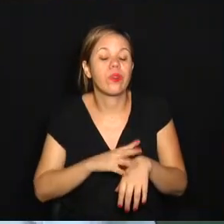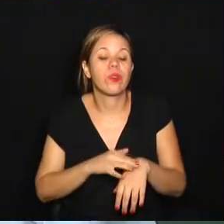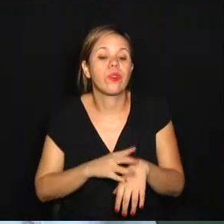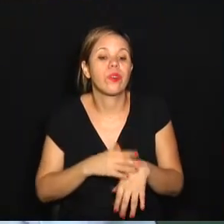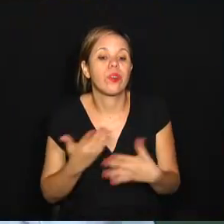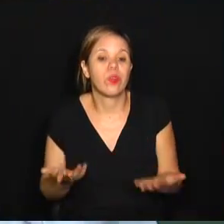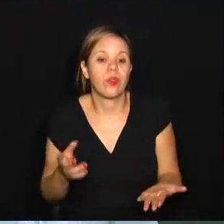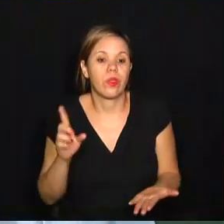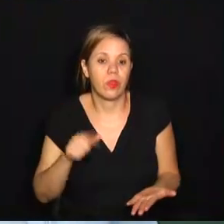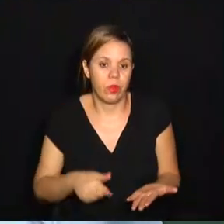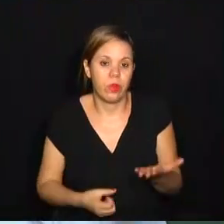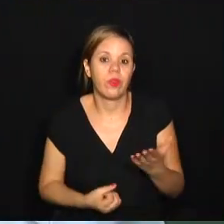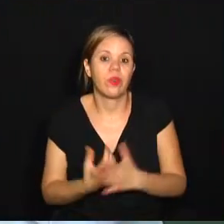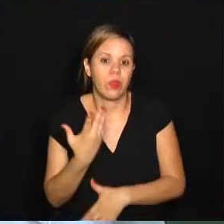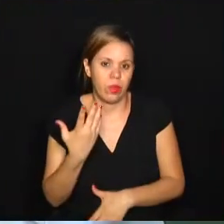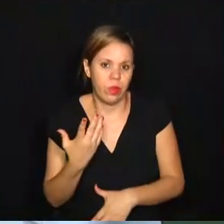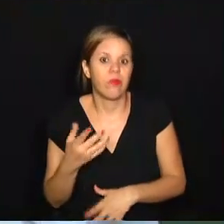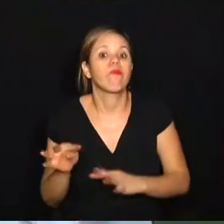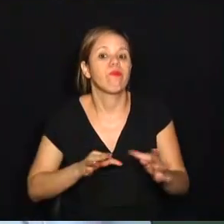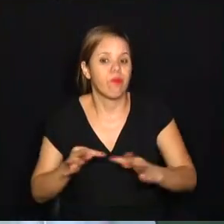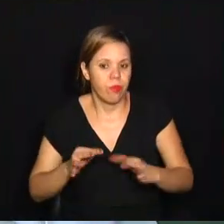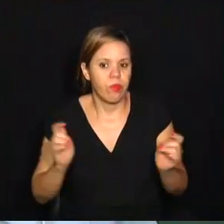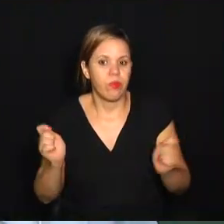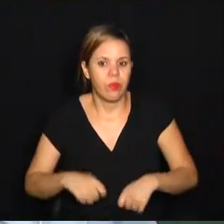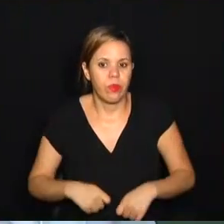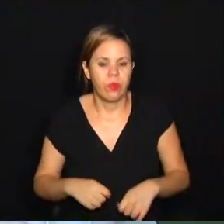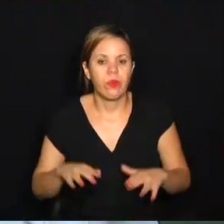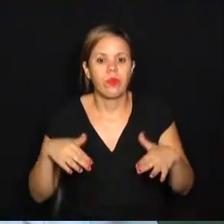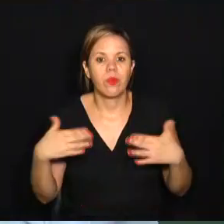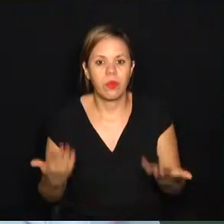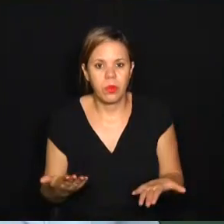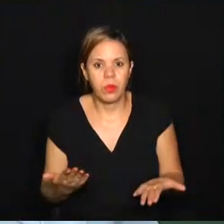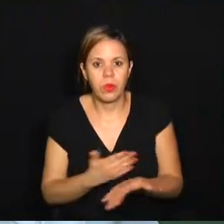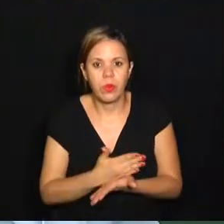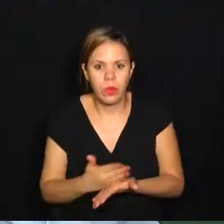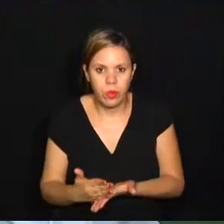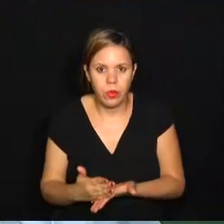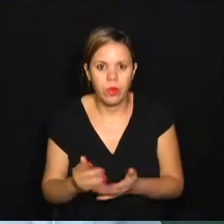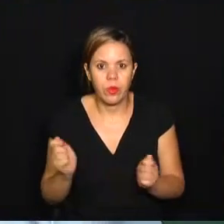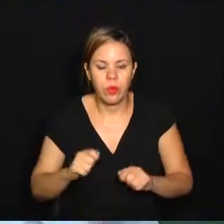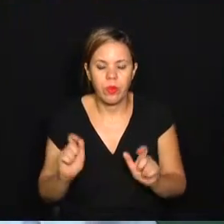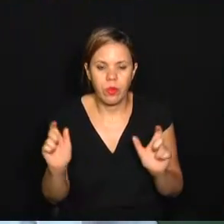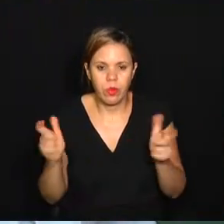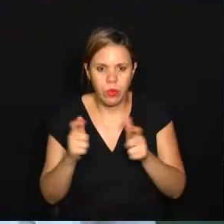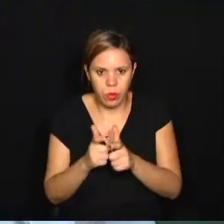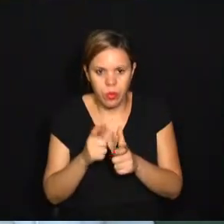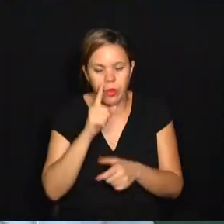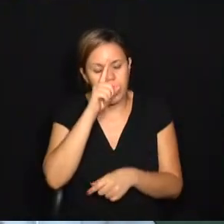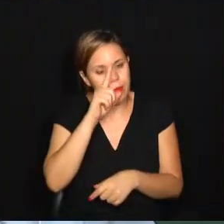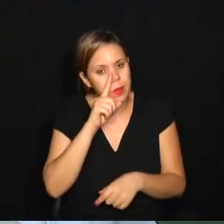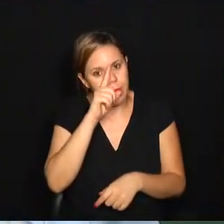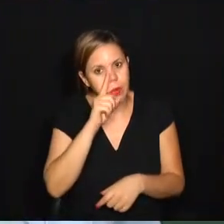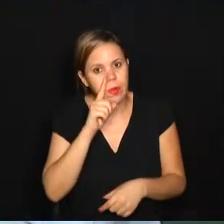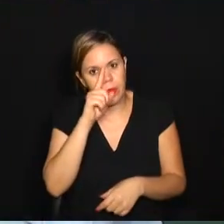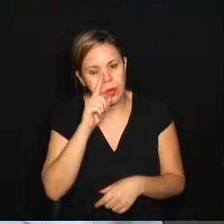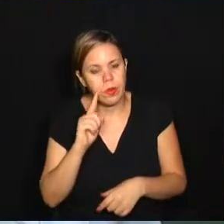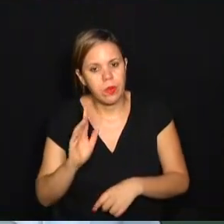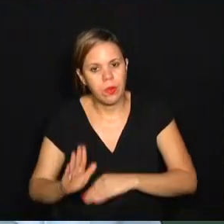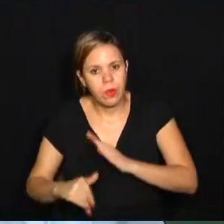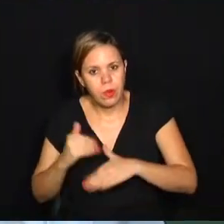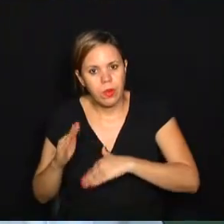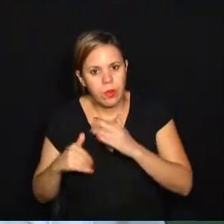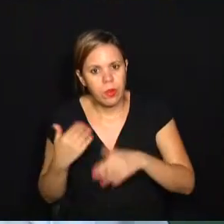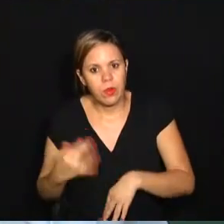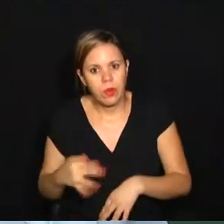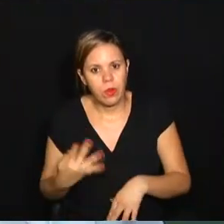Ela é uma doença que pode e deve ser tratada. Quando tratada desde o início, ela minimiza os riscos do desenvolvimento da